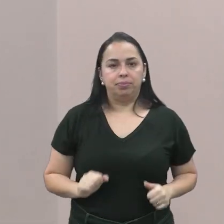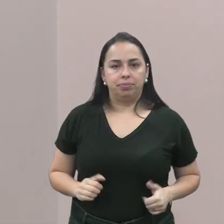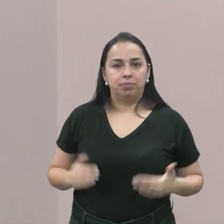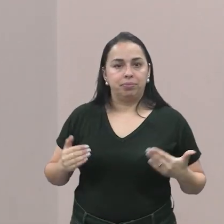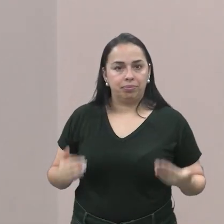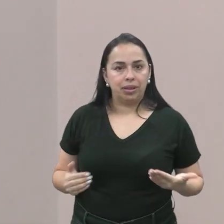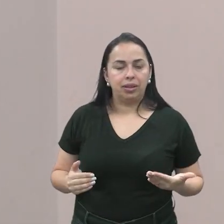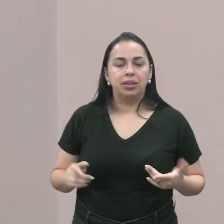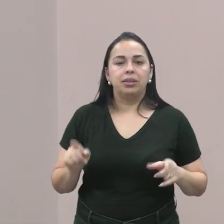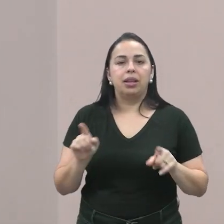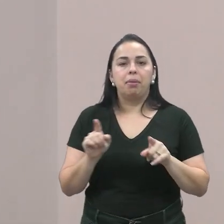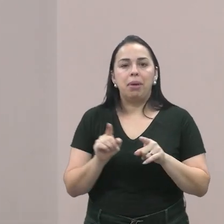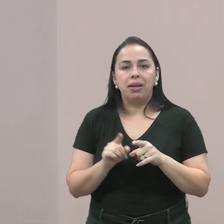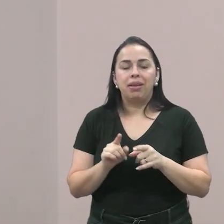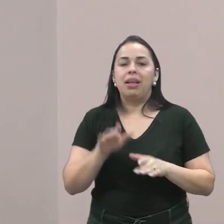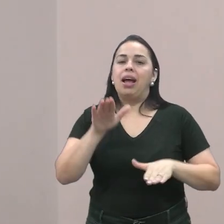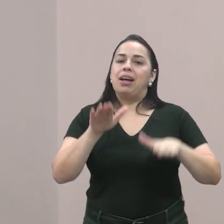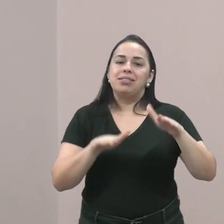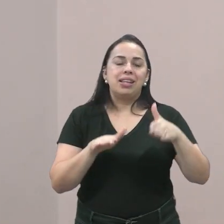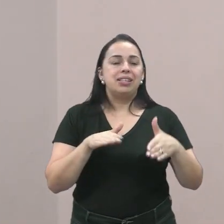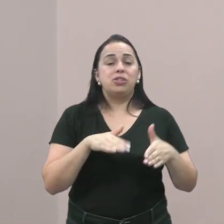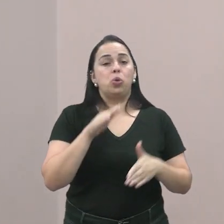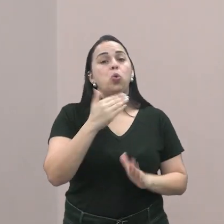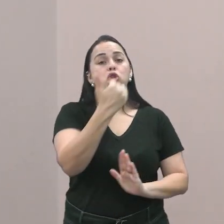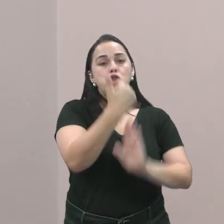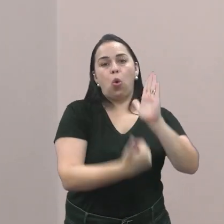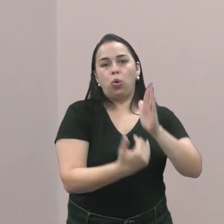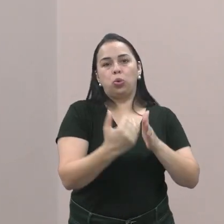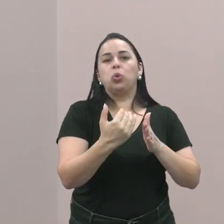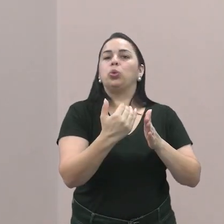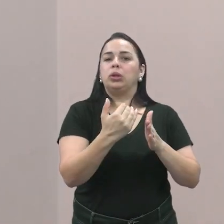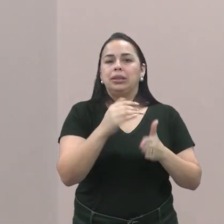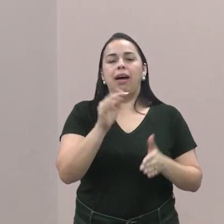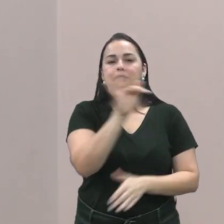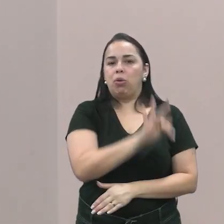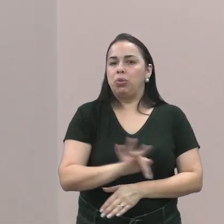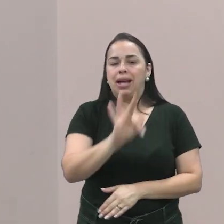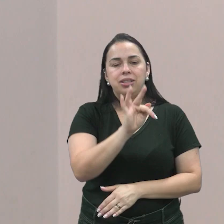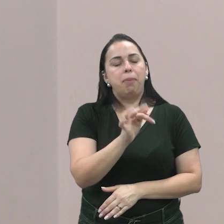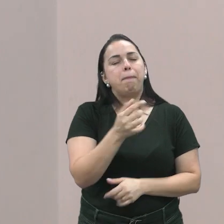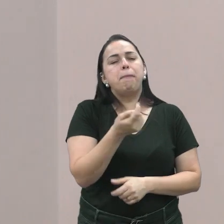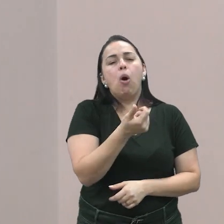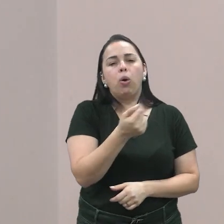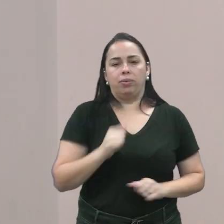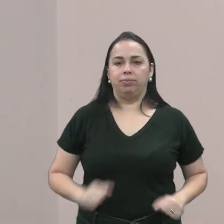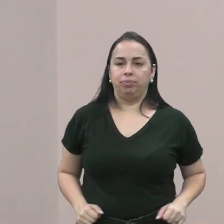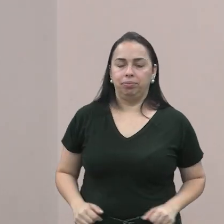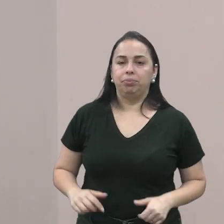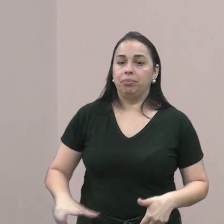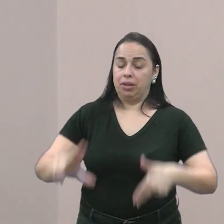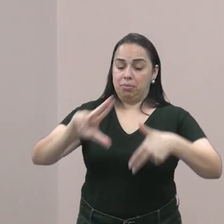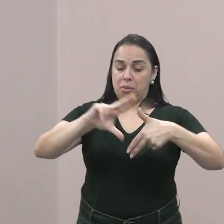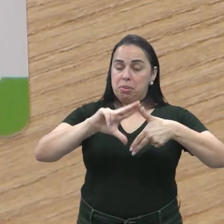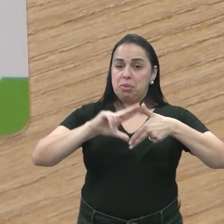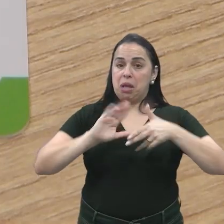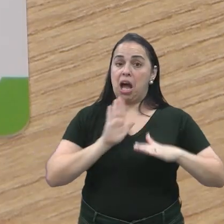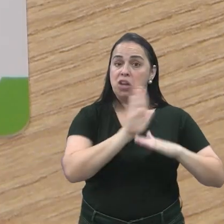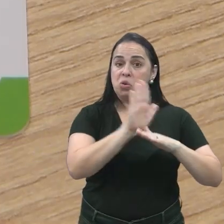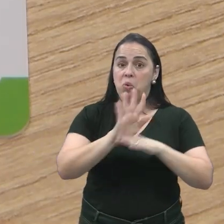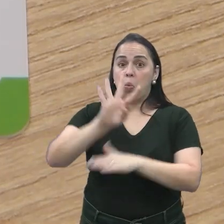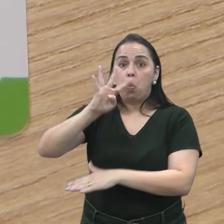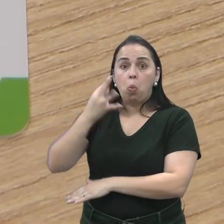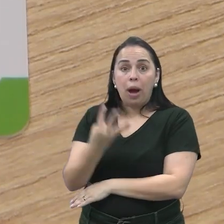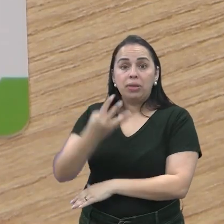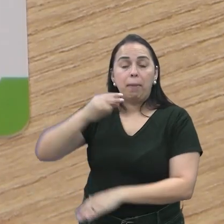investir na minha faculdade, né? Nem todos onde a gente passa no Enem é 100%, né? Aí o valor vai ajudar bastante. O Pé